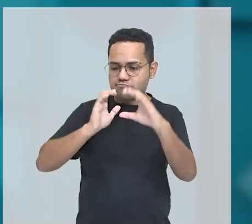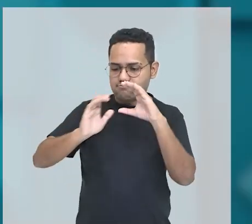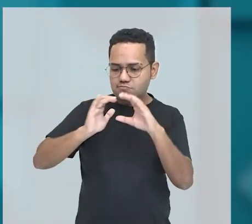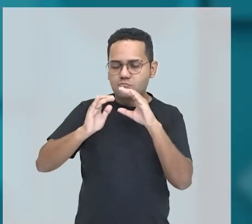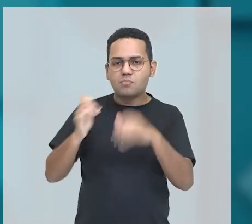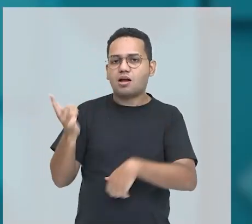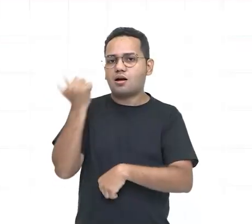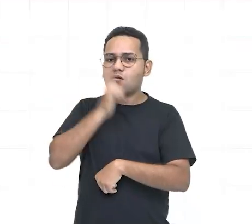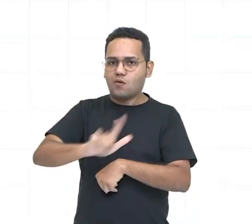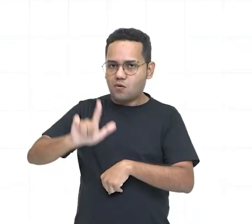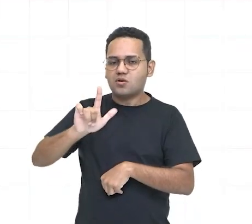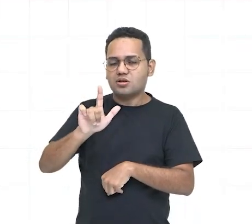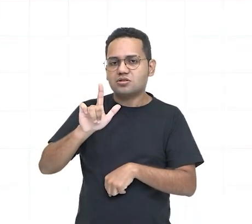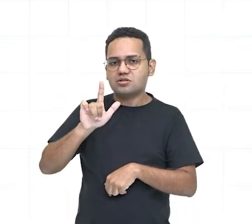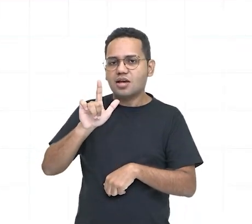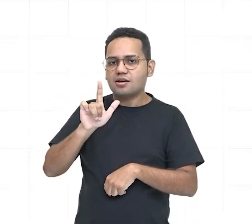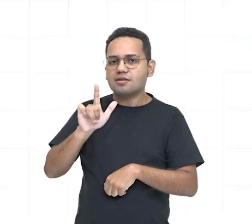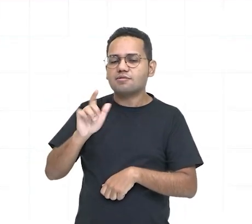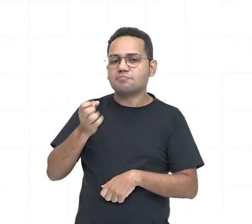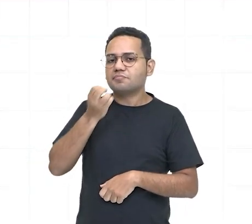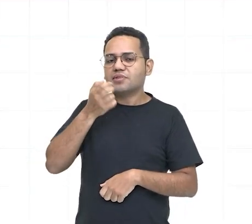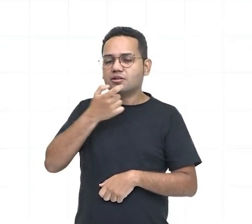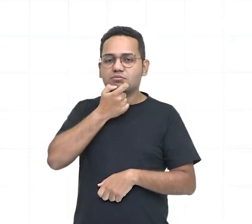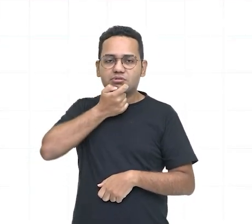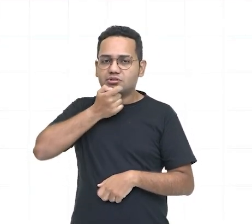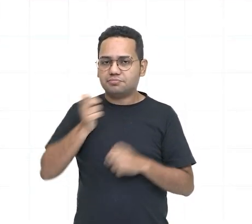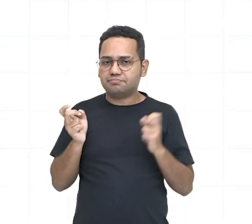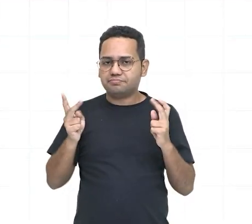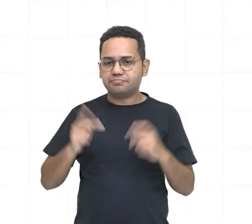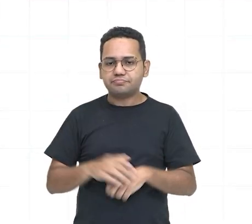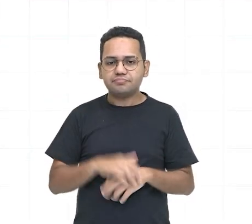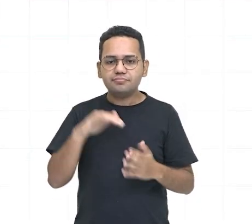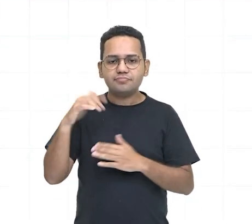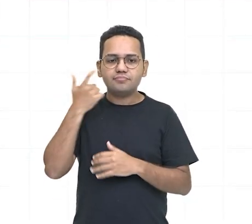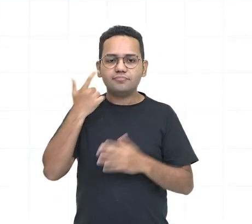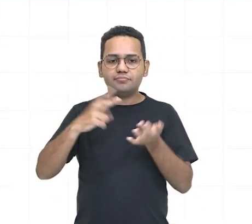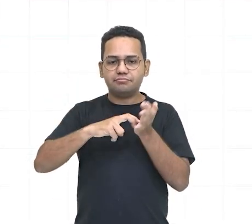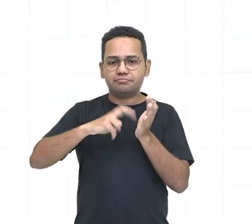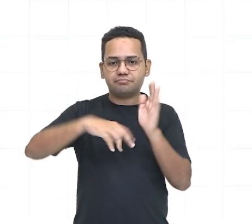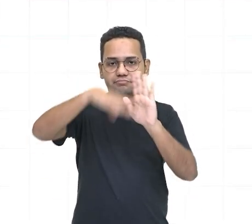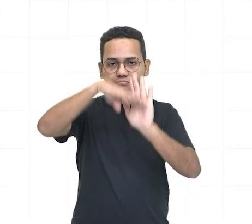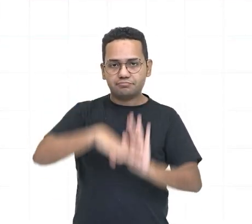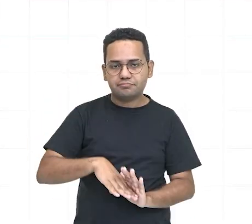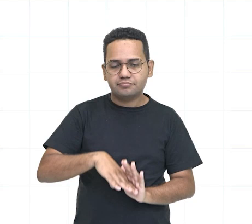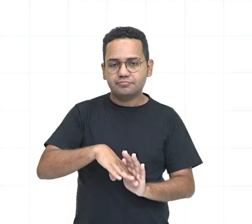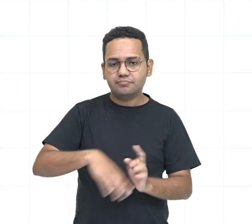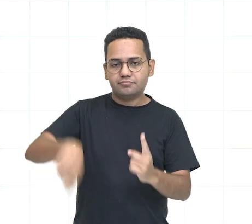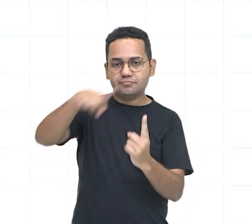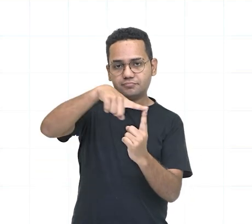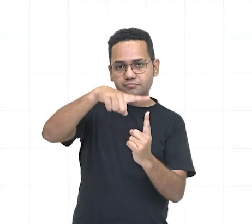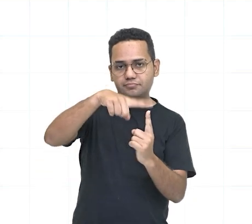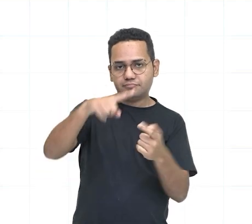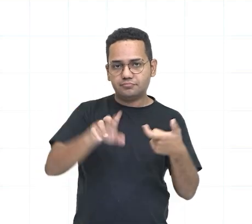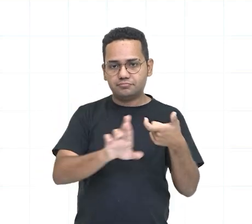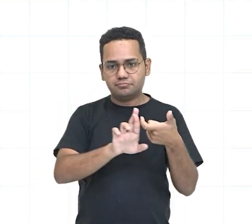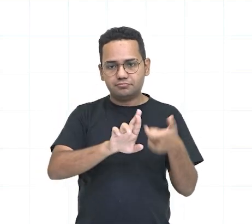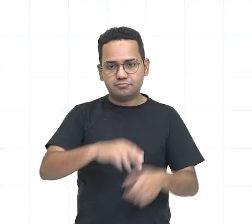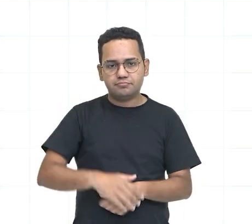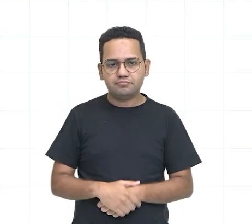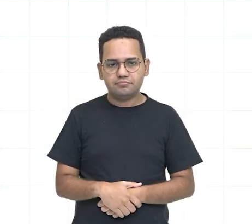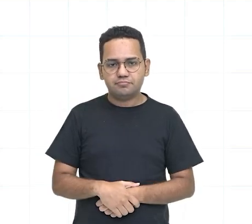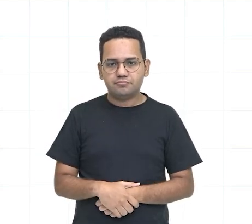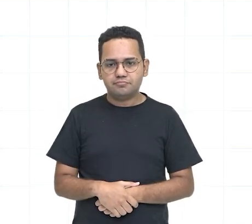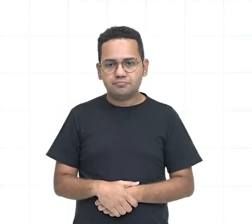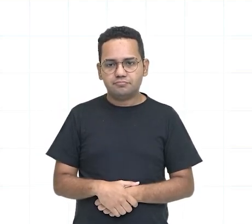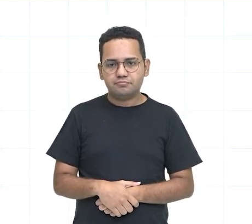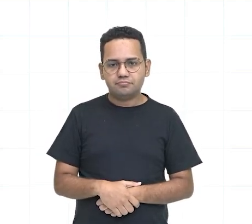língua inglesa. Vamos dar uma olhadinha? Então, nós temos nossa verb list, nossa lista de verbos. Nós temos a primeira coluna, o infinitivo,